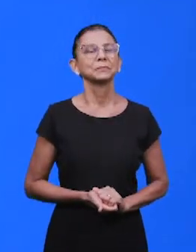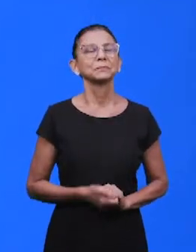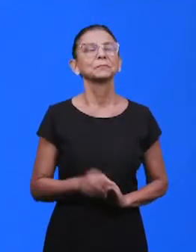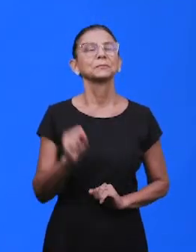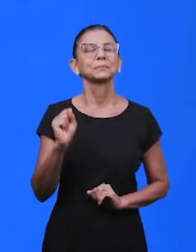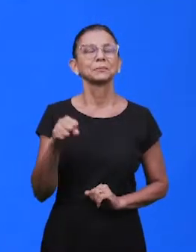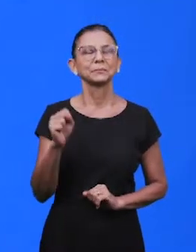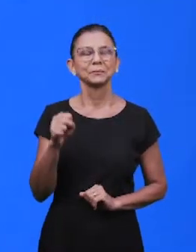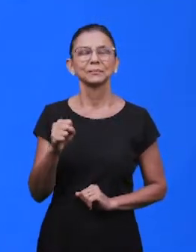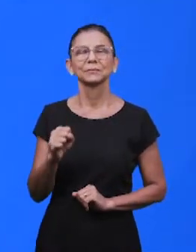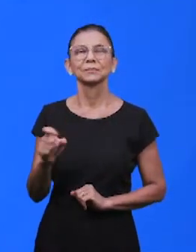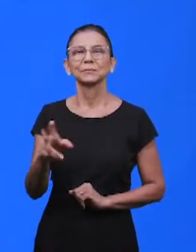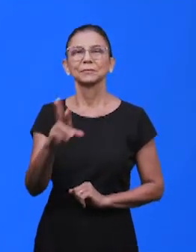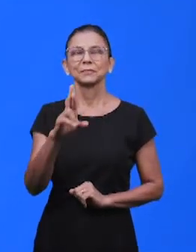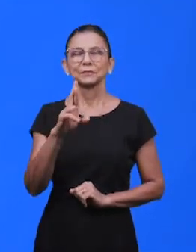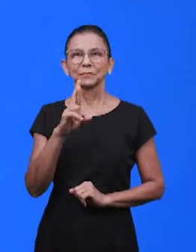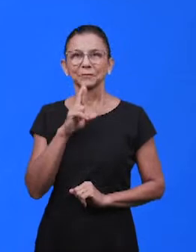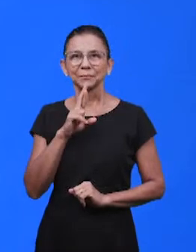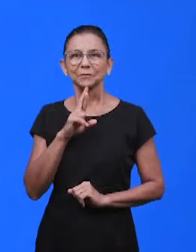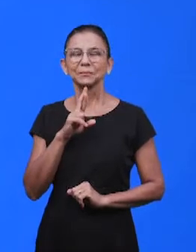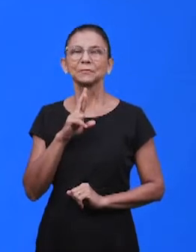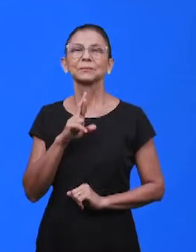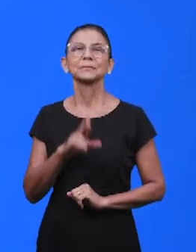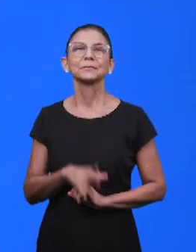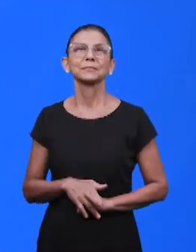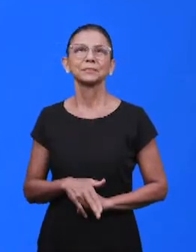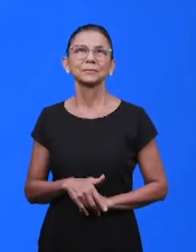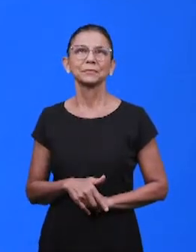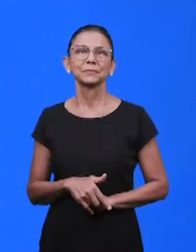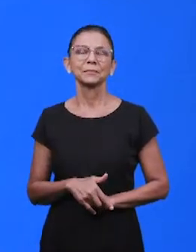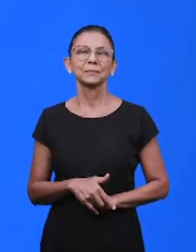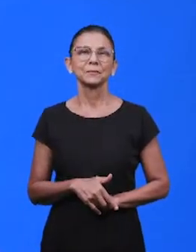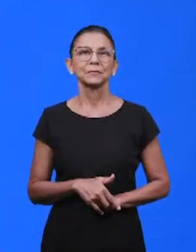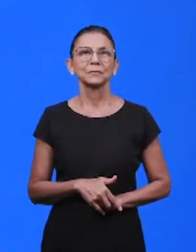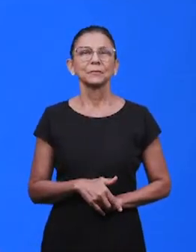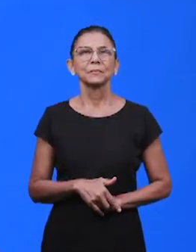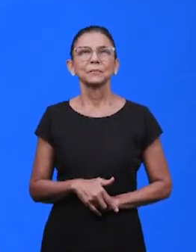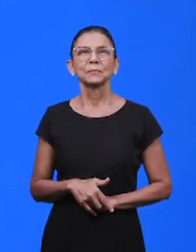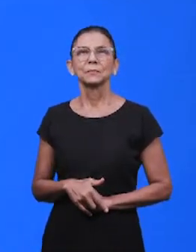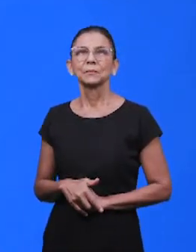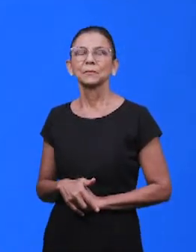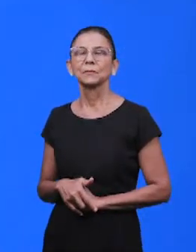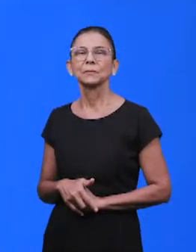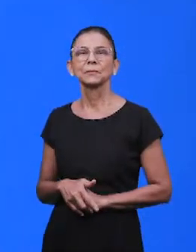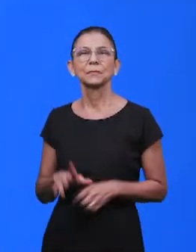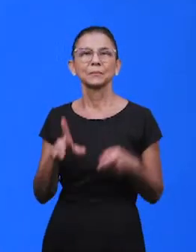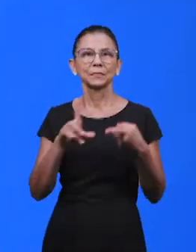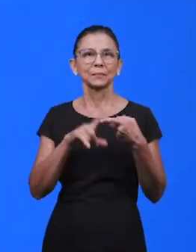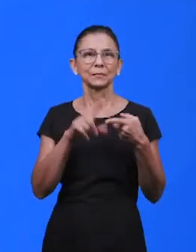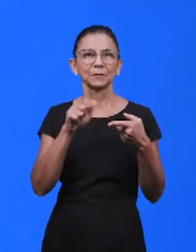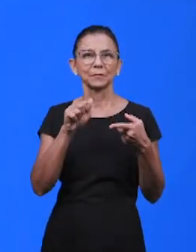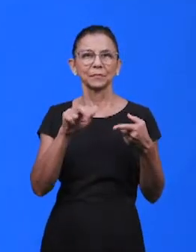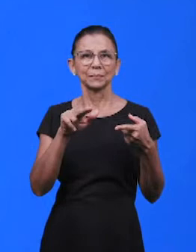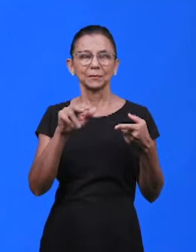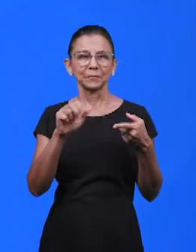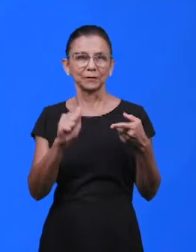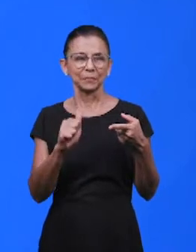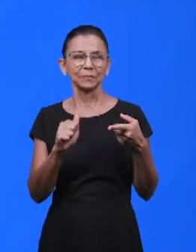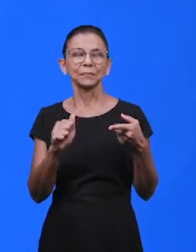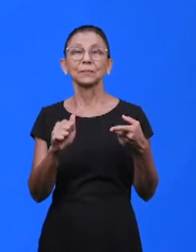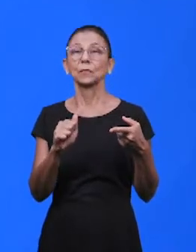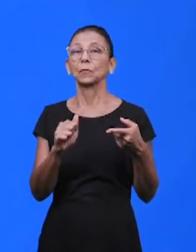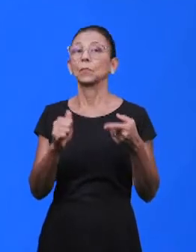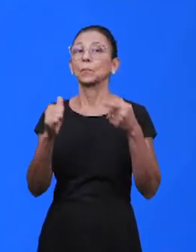vem. Isso mesmo. E todos responderam depois, né? Dando a paz do Senhor. A Ana Helena colocou muito bem ali, né, que nós devemos